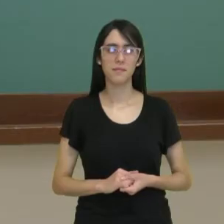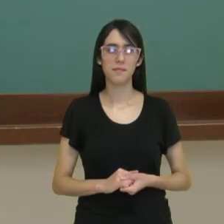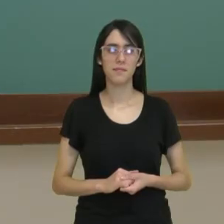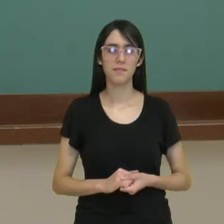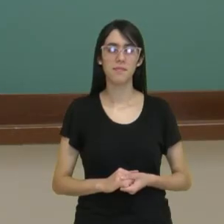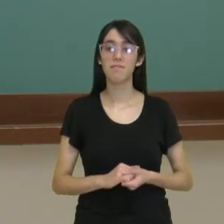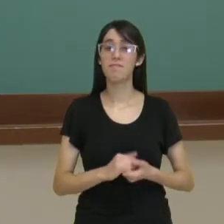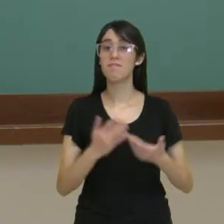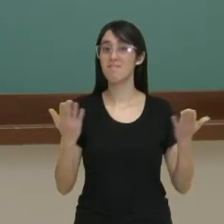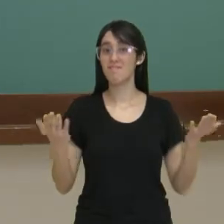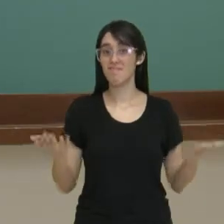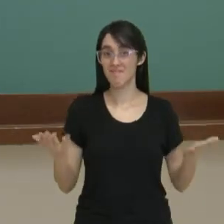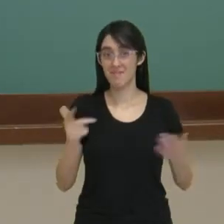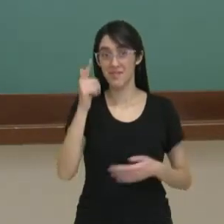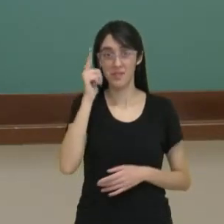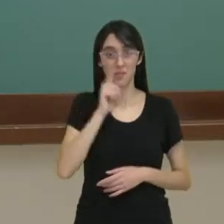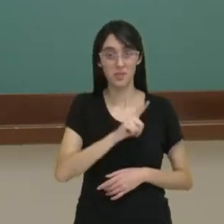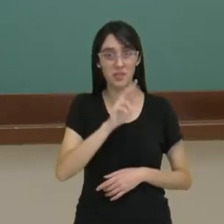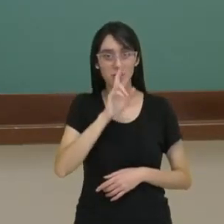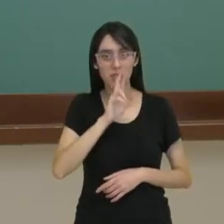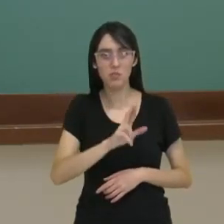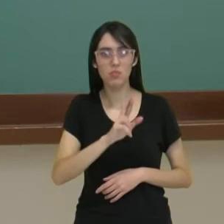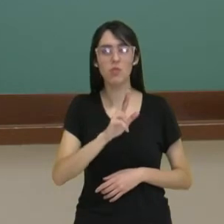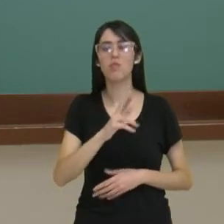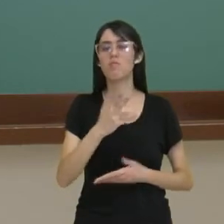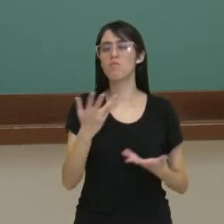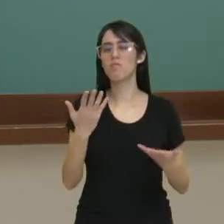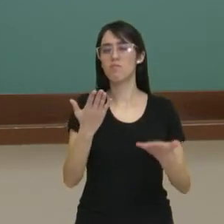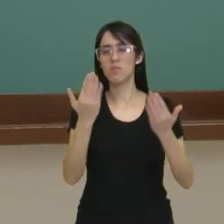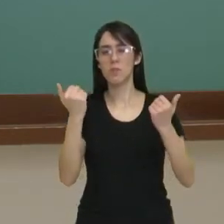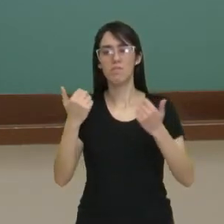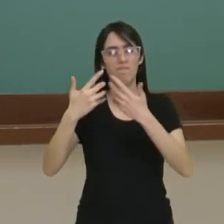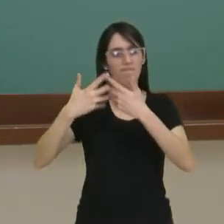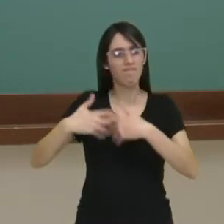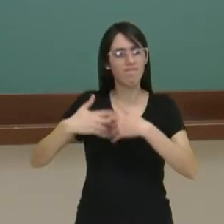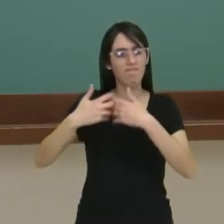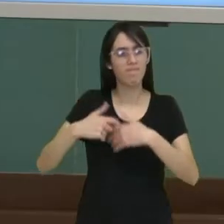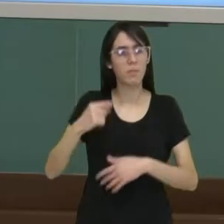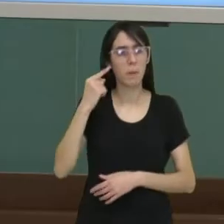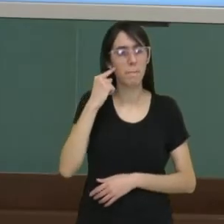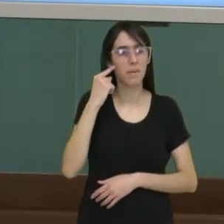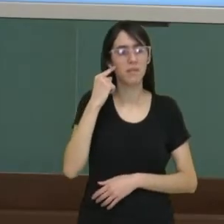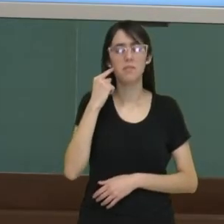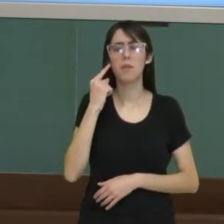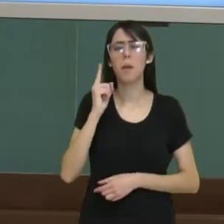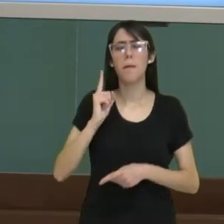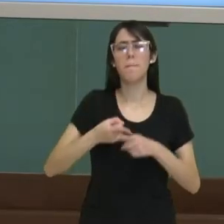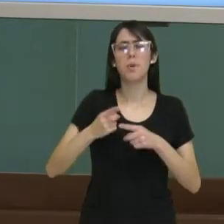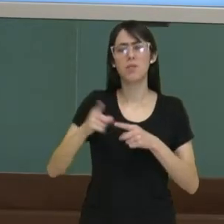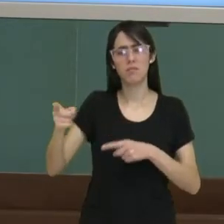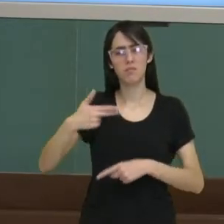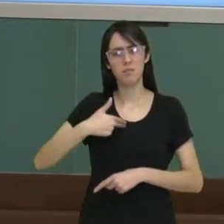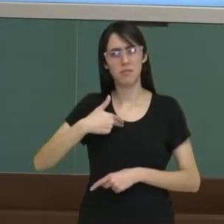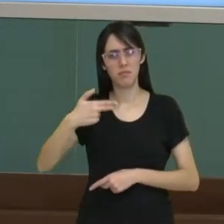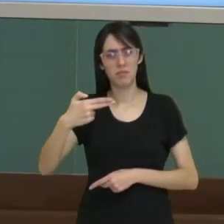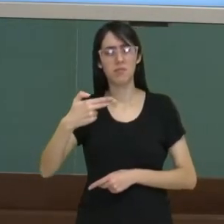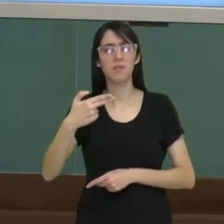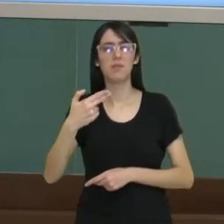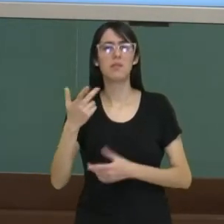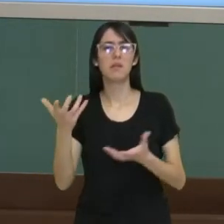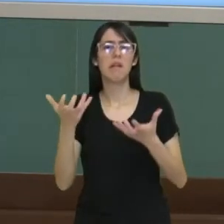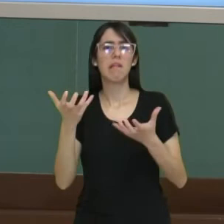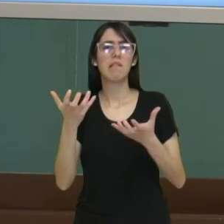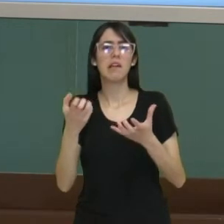E aí, pessoal, conseguiram fazer a análise? Vamos refletir, né? Por qual motivo será que o Getúlio da Massa ele ia querer fazer